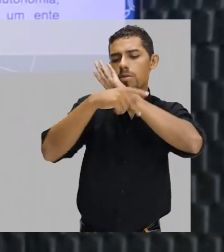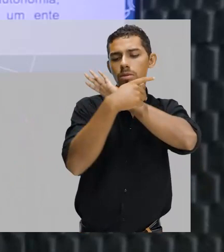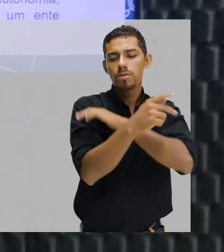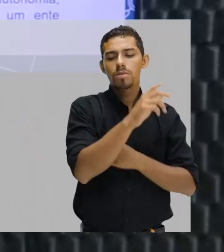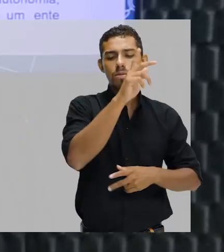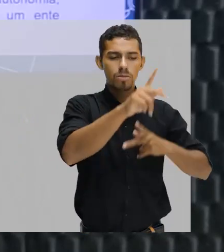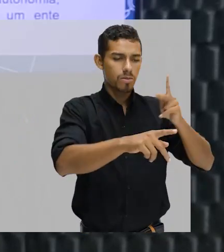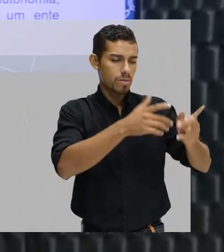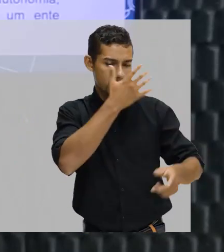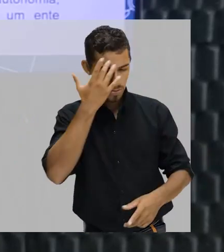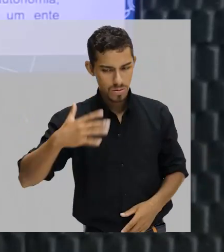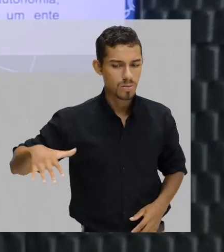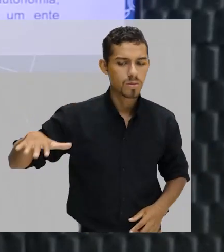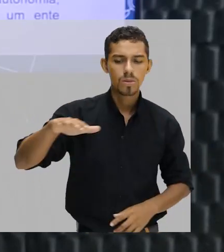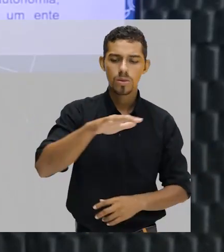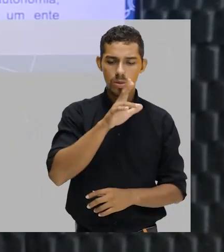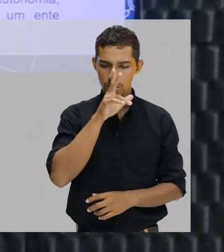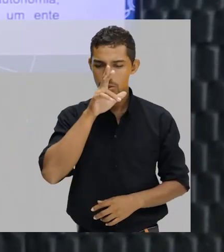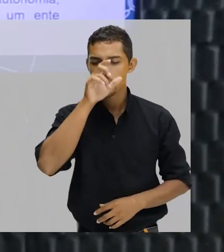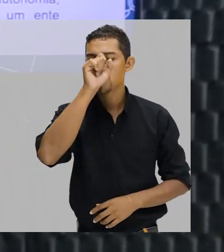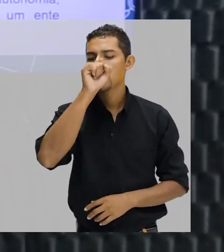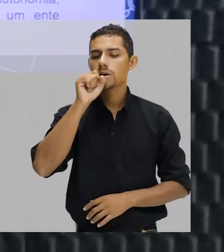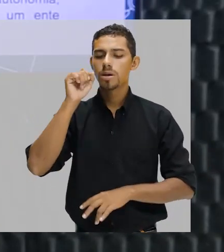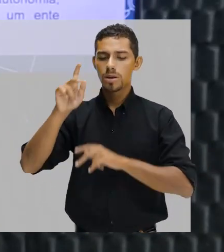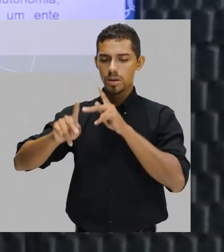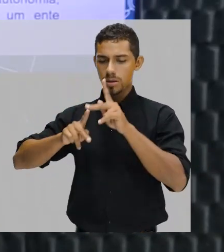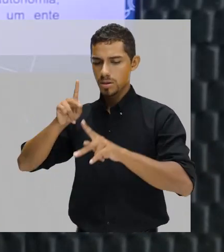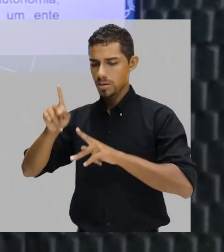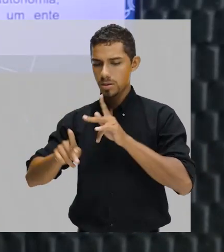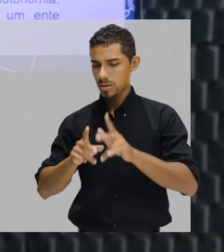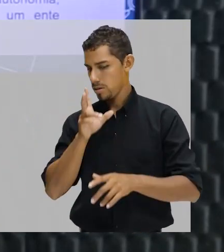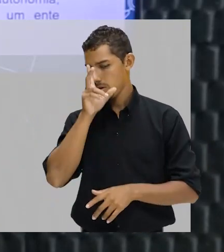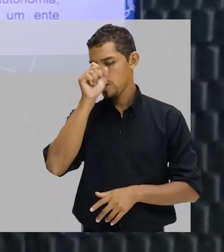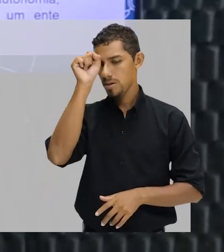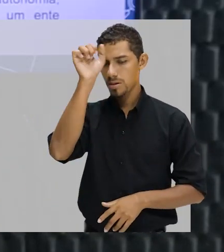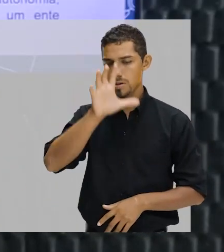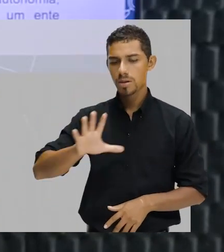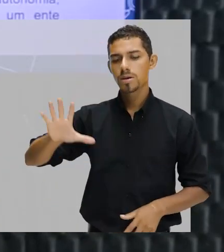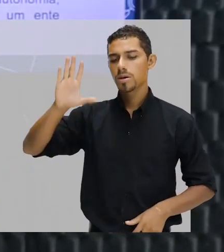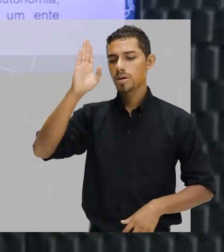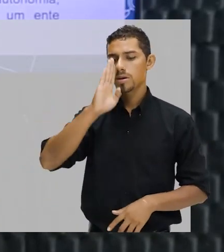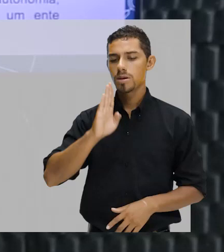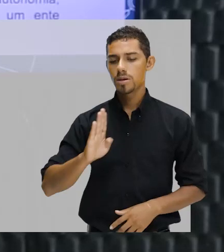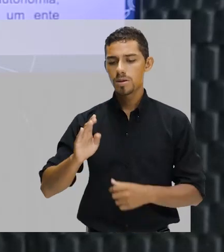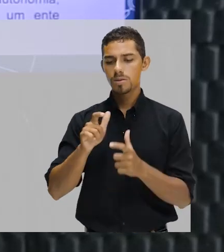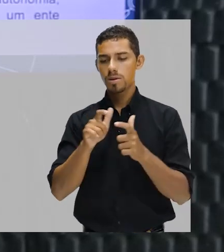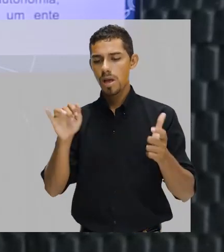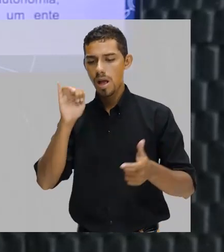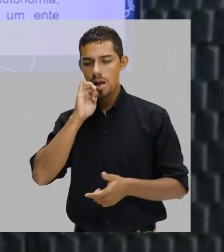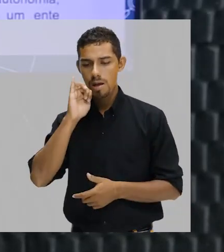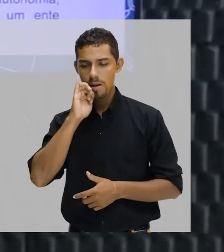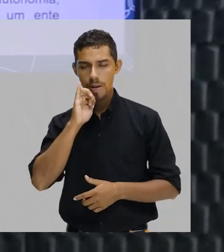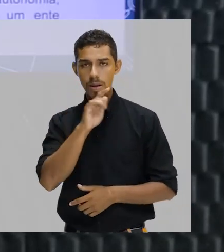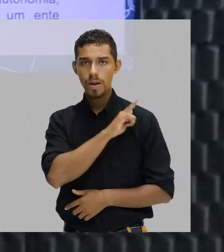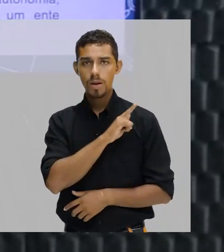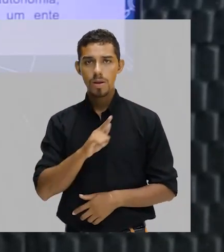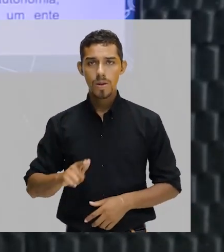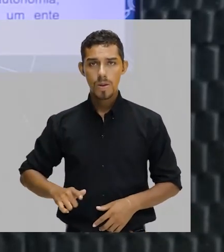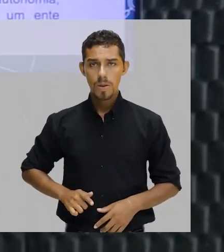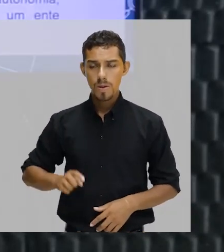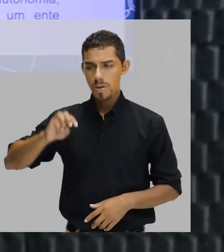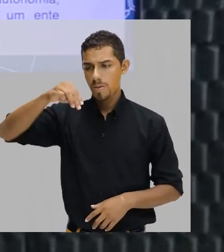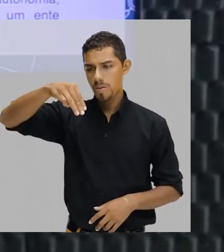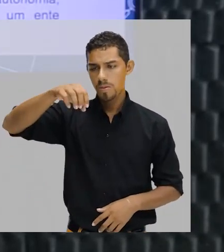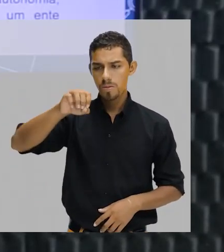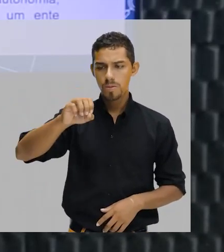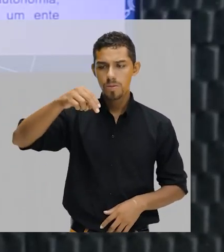o detentor do poder no Brasil? É a população, de maneira geral, tá certo? Um outro exemplo de forma de governo, a monarquia, por exemplo,